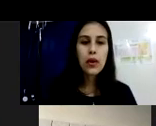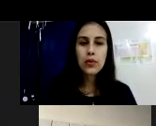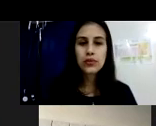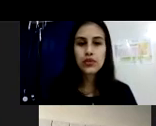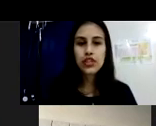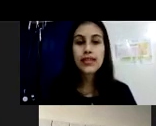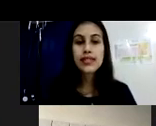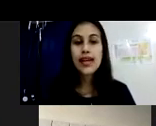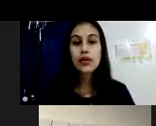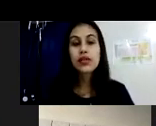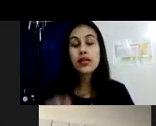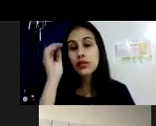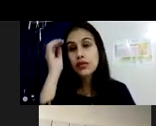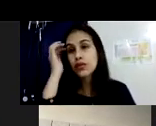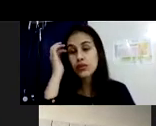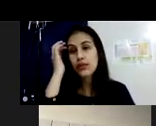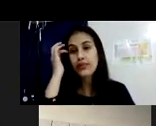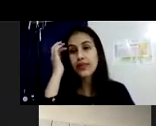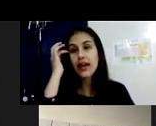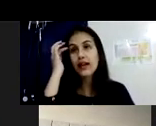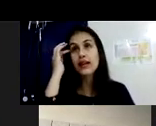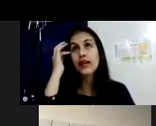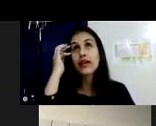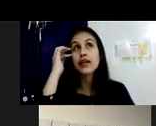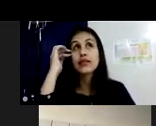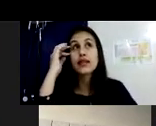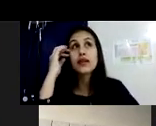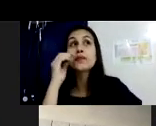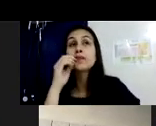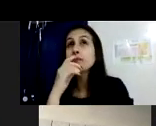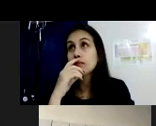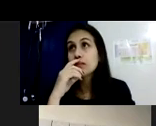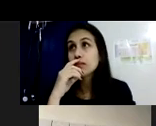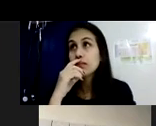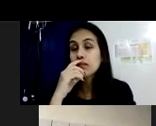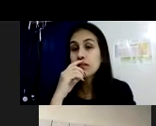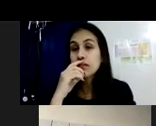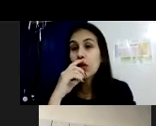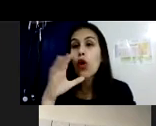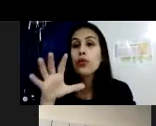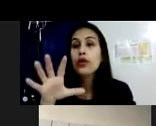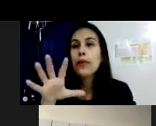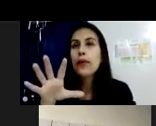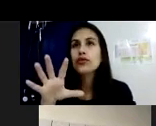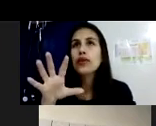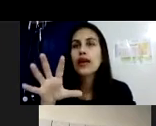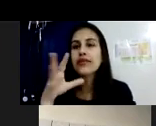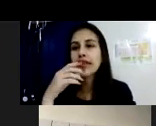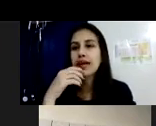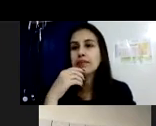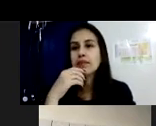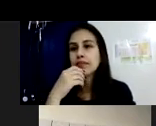Quarto ponto, gerenciar os riscos, tá? Então, como que eu